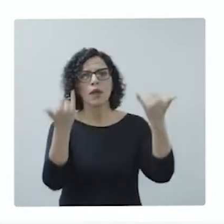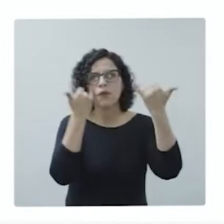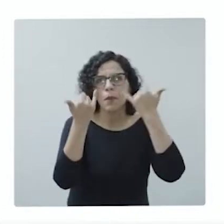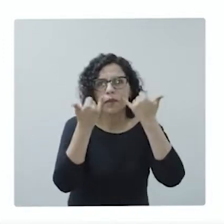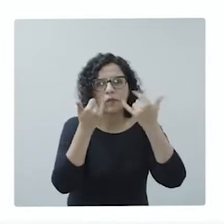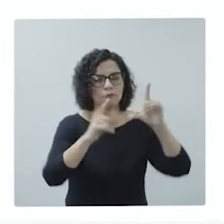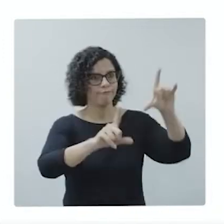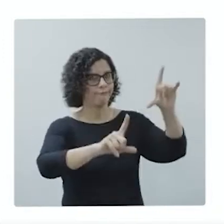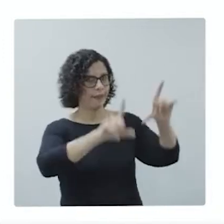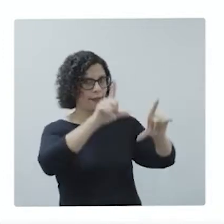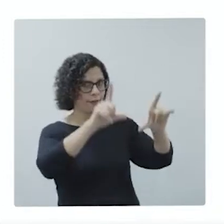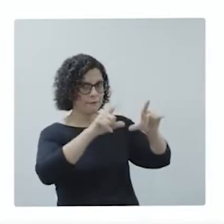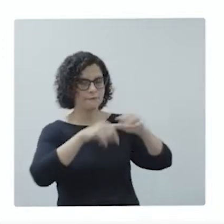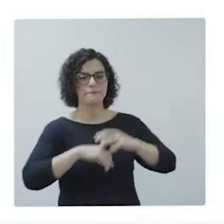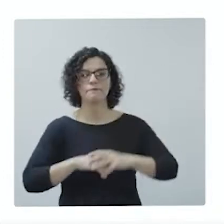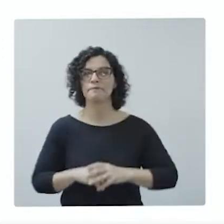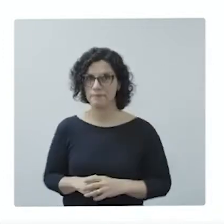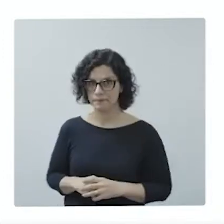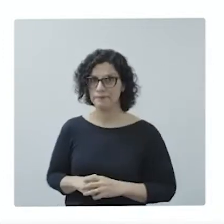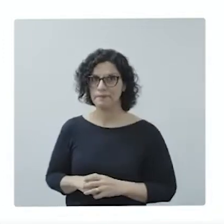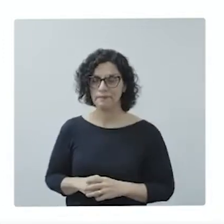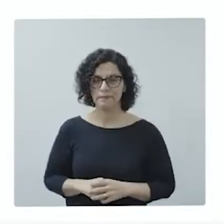as notícias na TV,